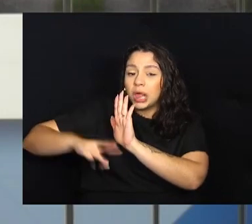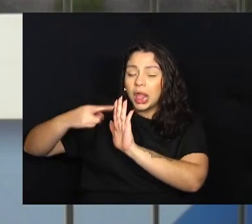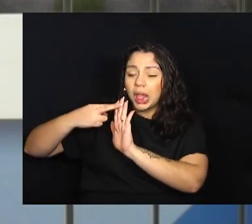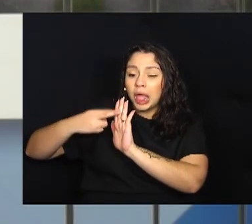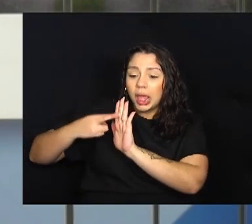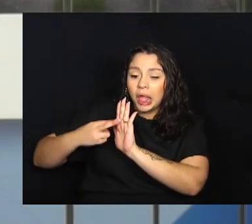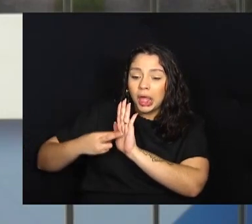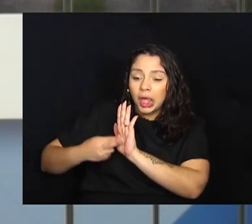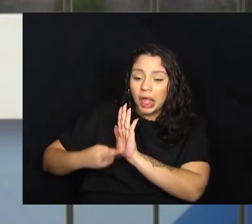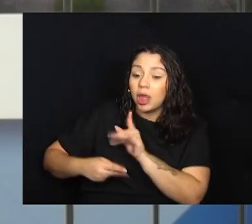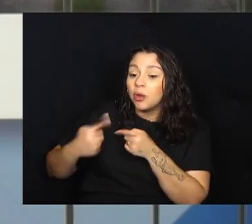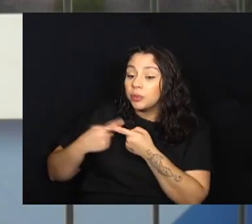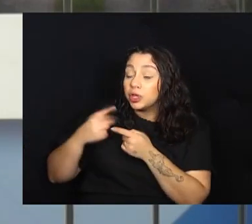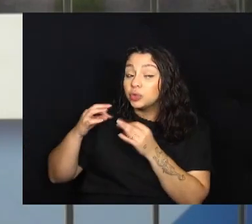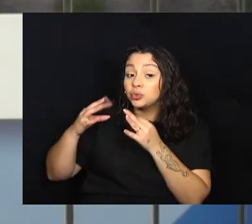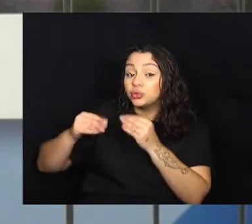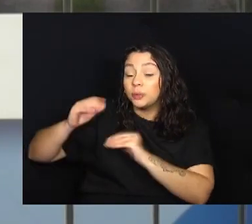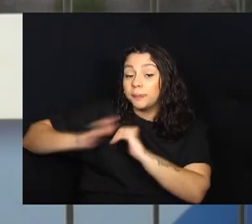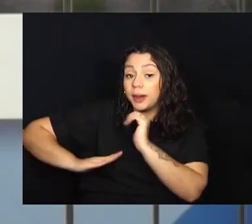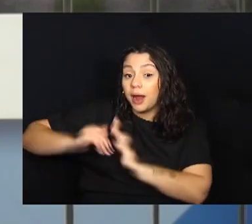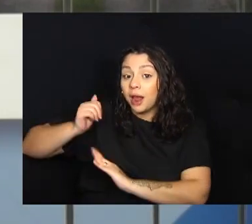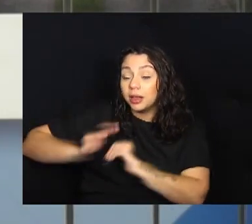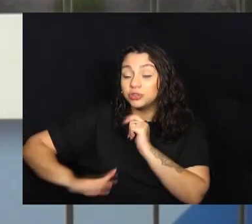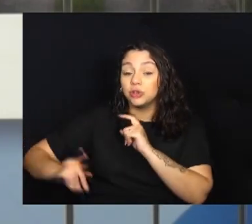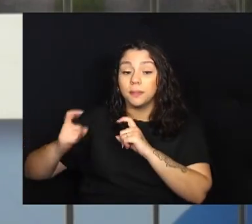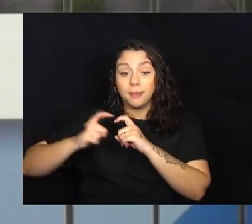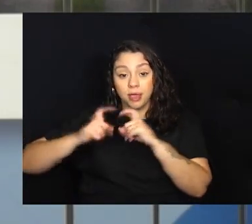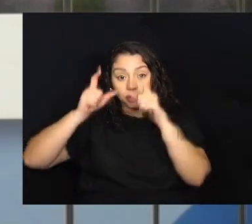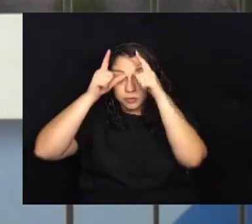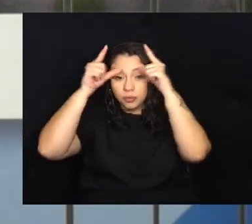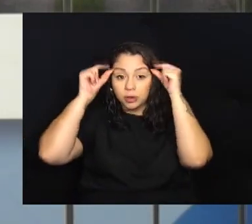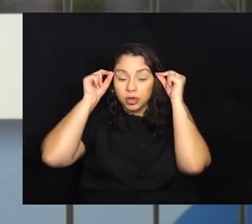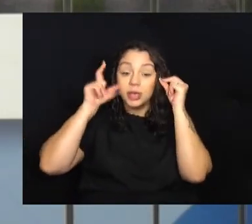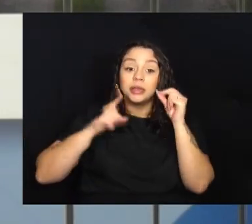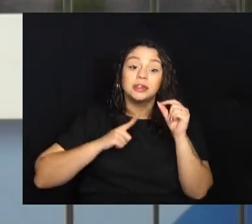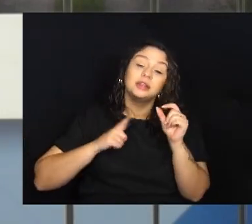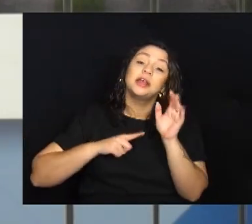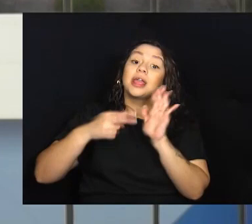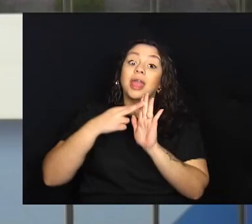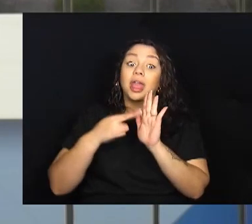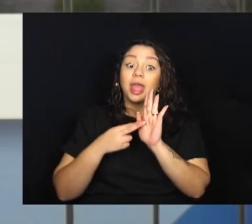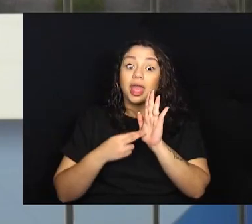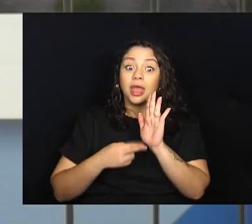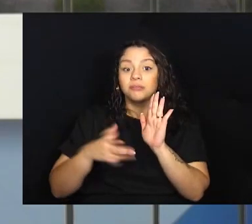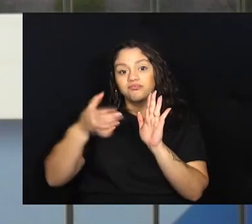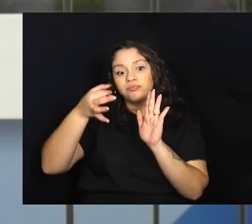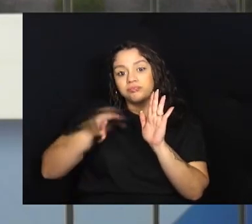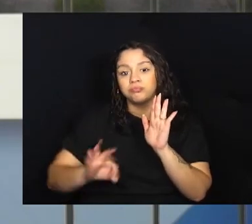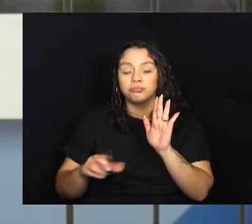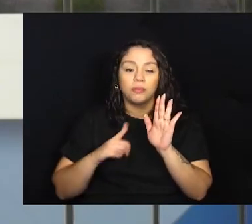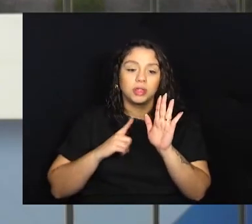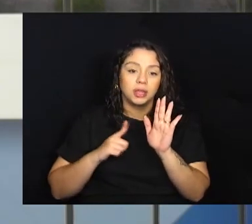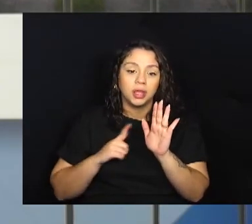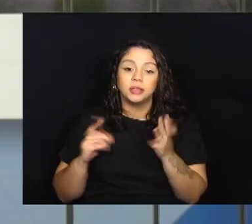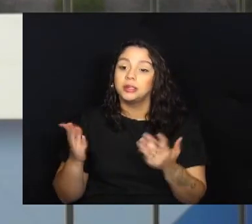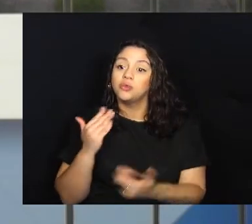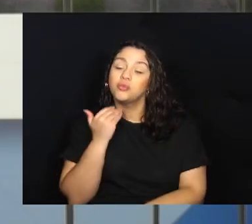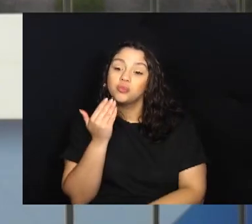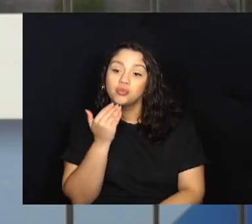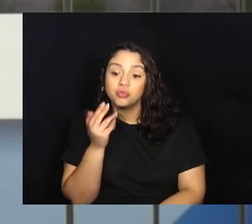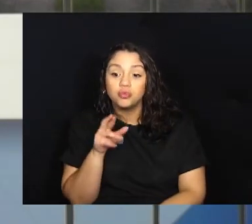as atividades médicas, de enfermagem, são todas regulamentadas, são procedimentos regulamentados. Sim. Então, não se